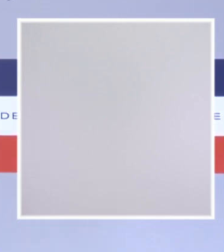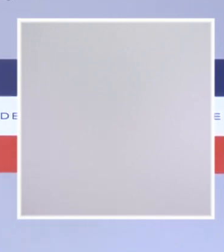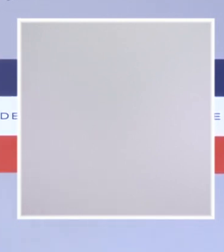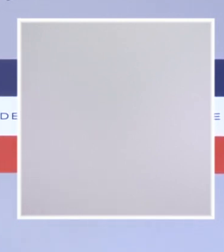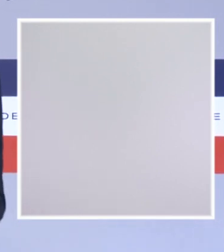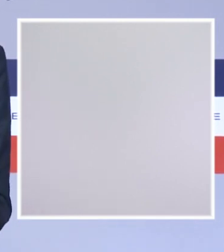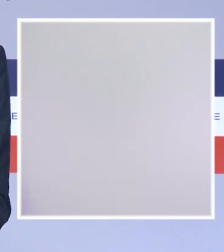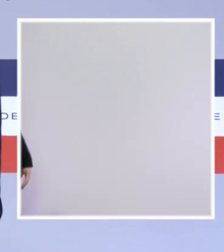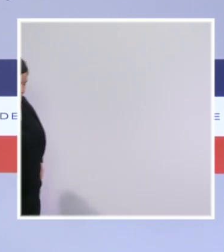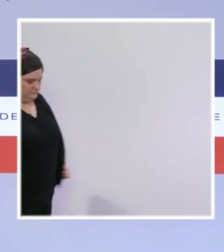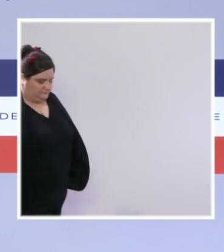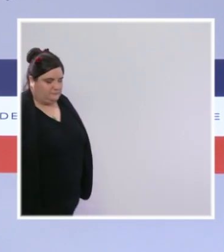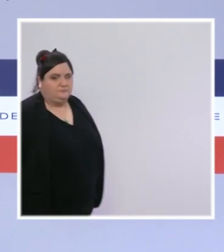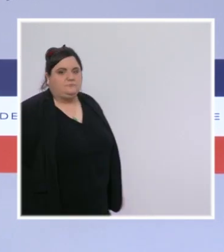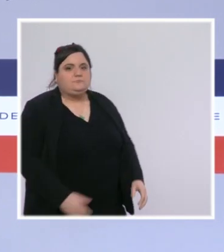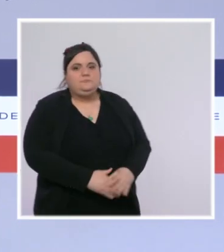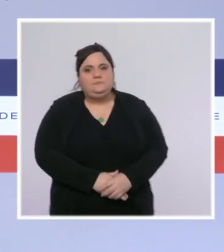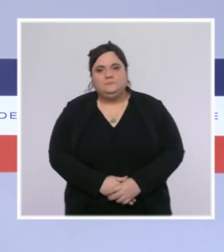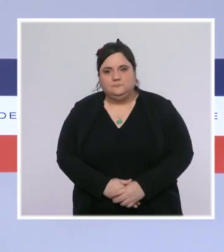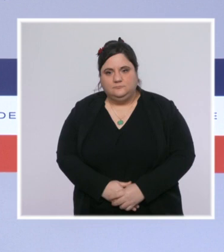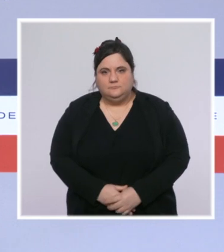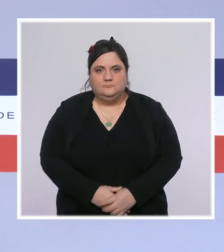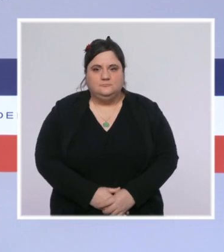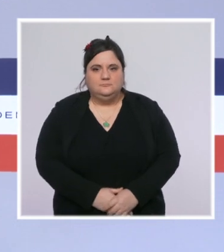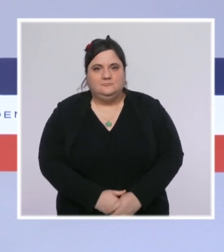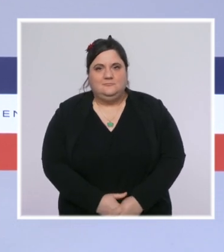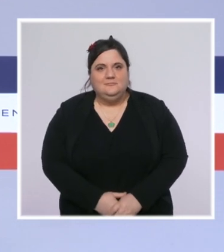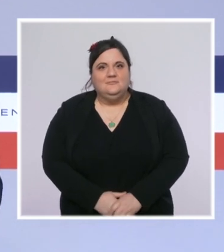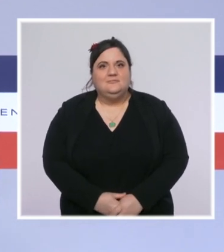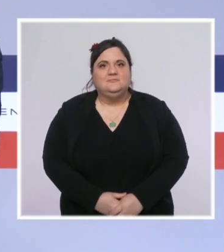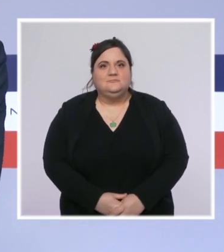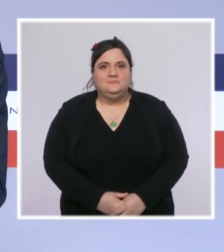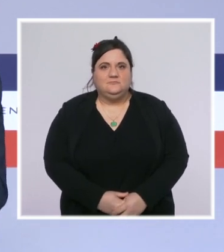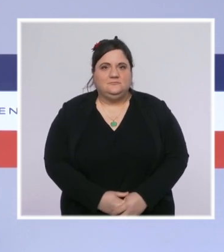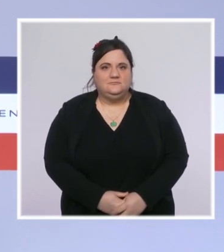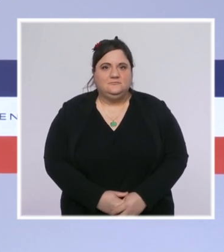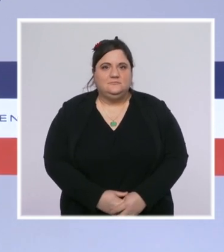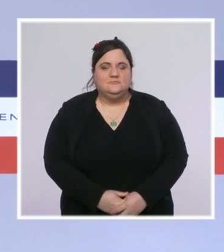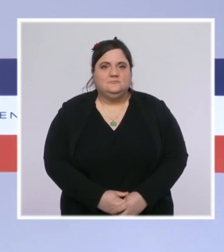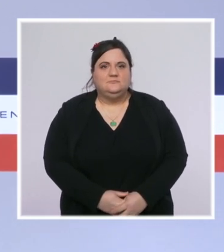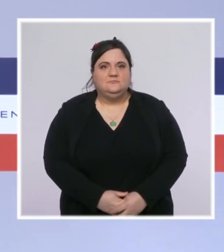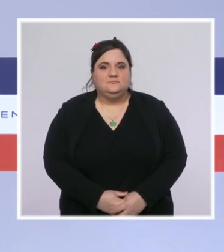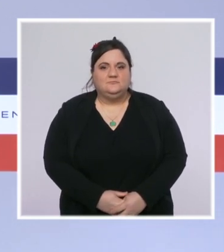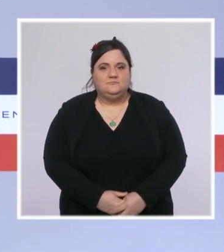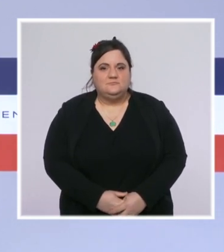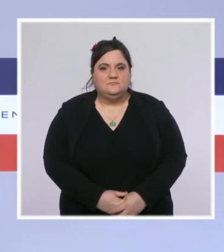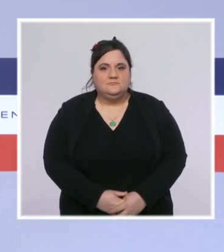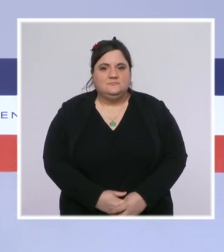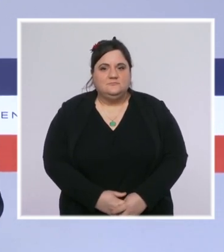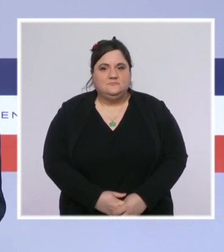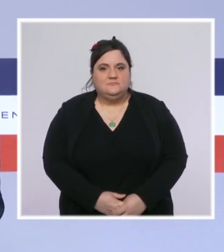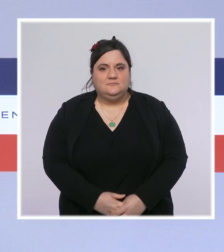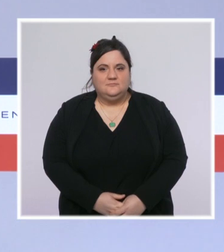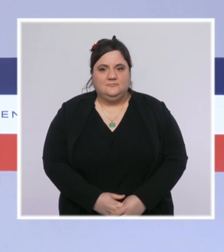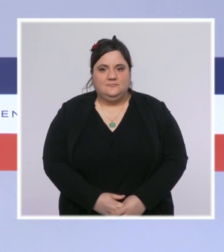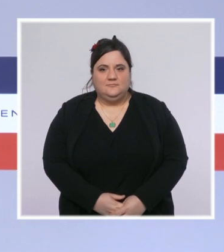hospitais à beira do colapso, confinamentos localizados durante os fins de semana e pressa para acelerar o ritmo de vacinação. Nesta quarta-feira, o porta-voz